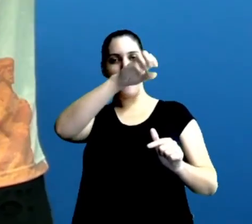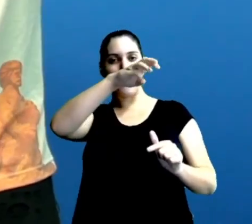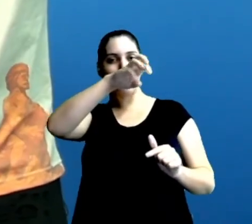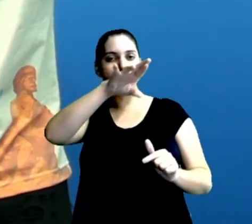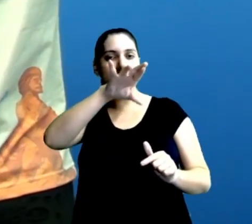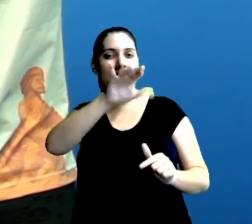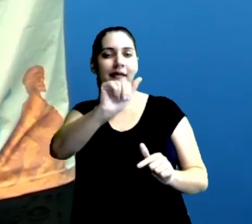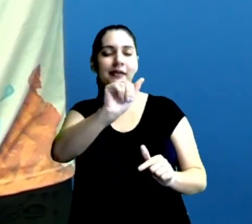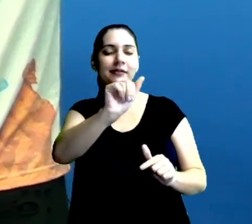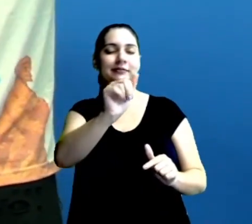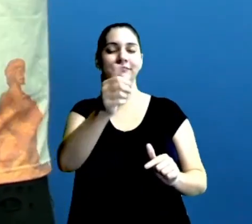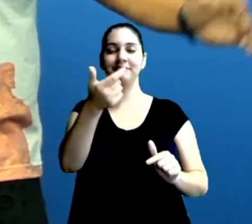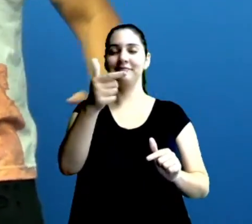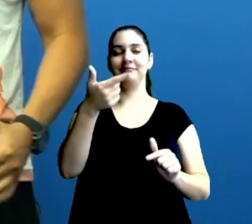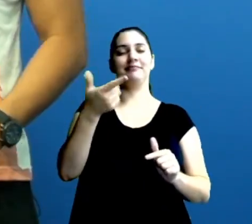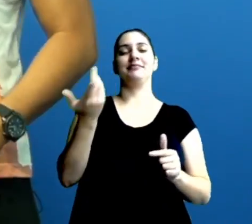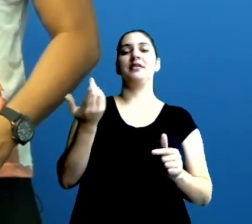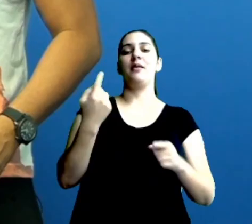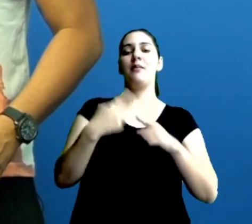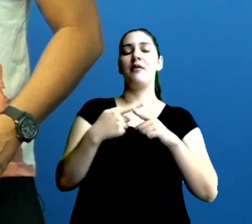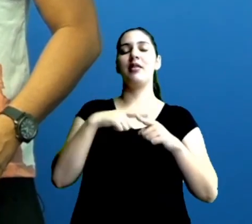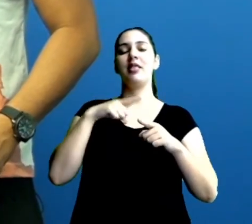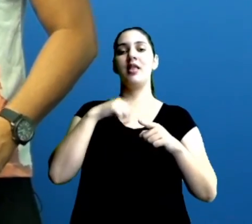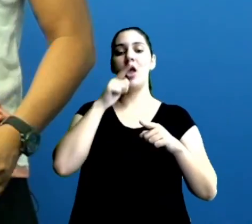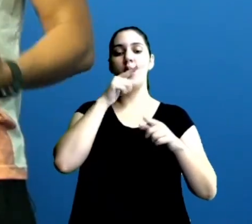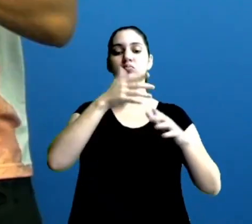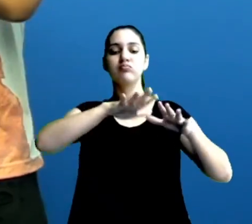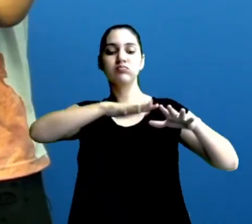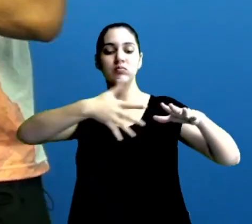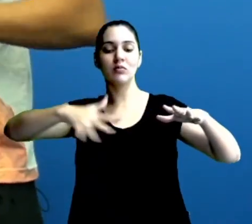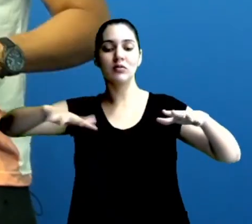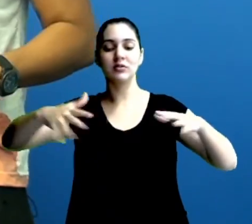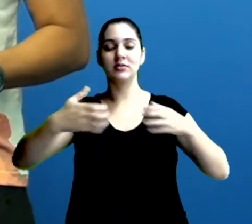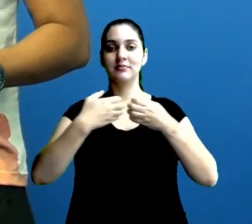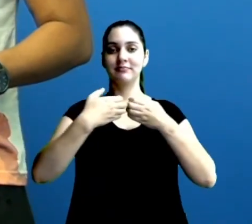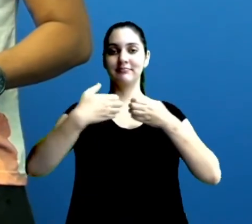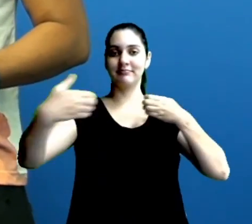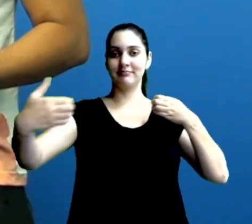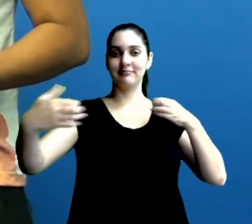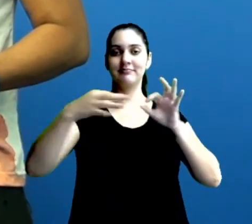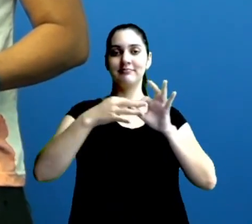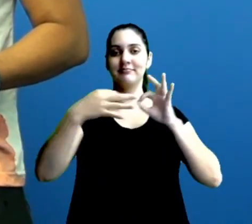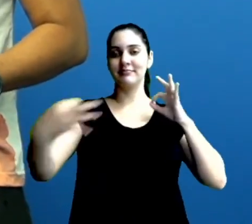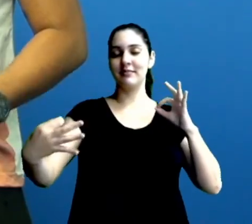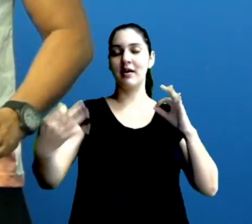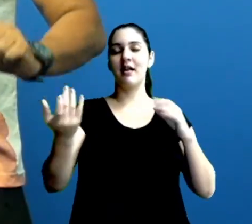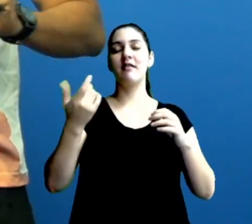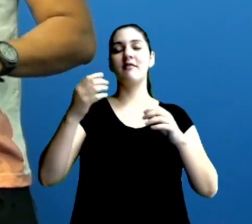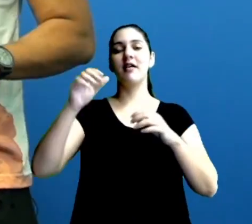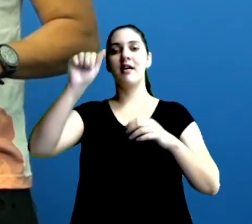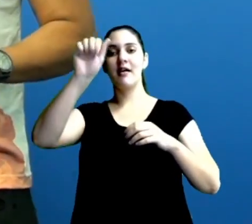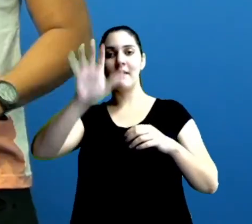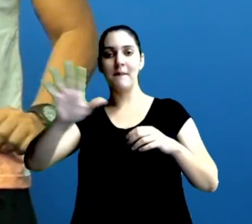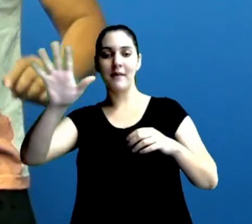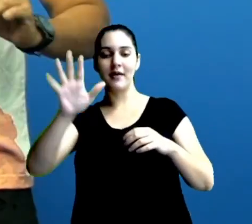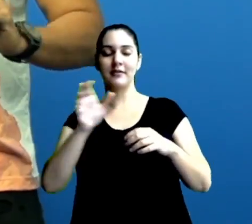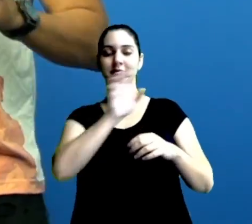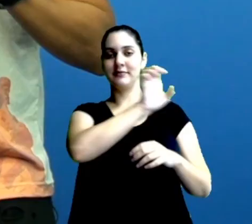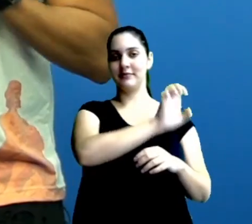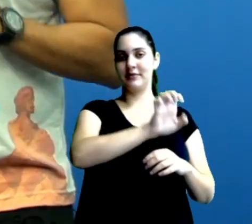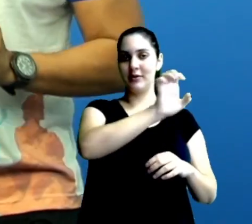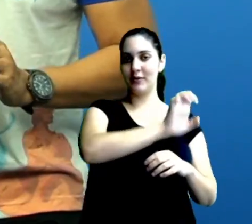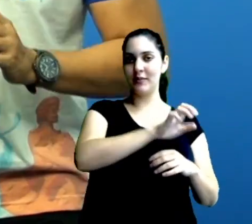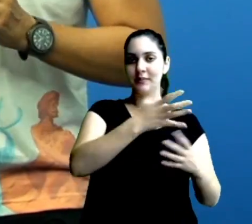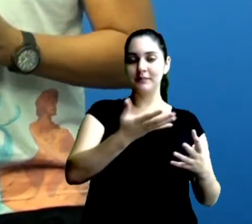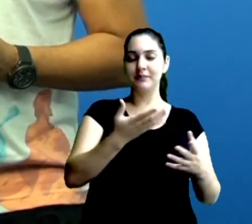contas, tinha um oceano que separava a América do território europeu. Mas vamos lá.